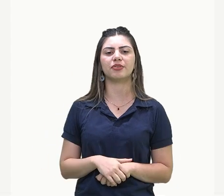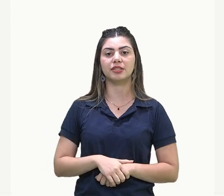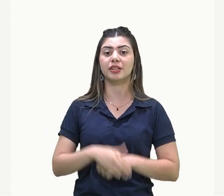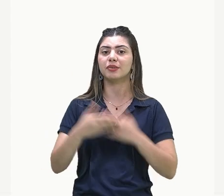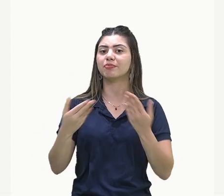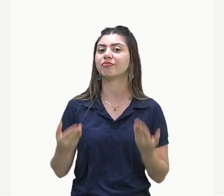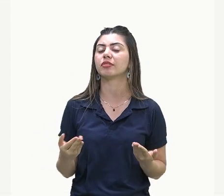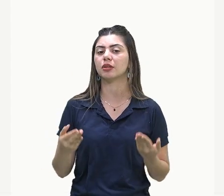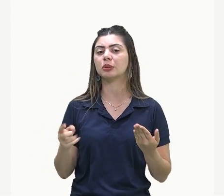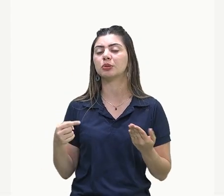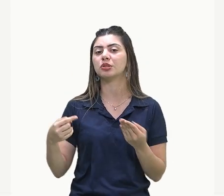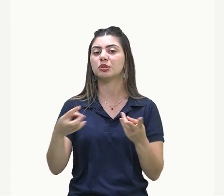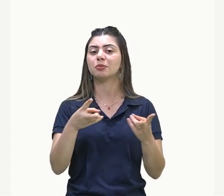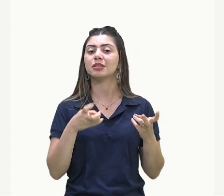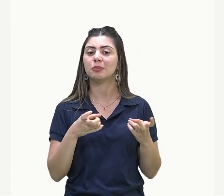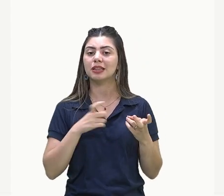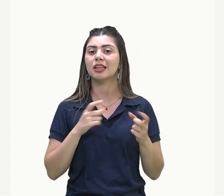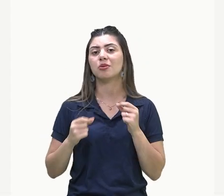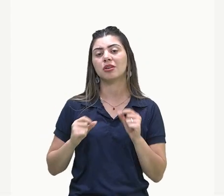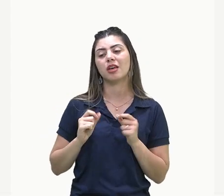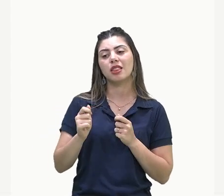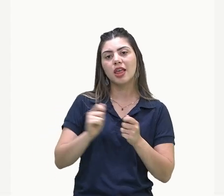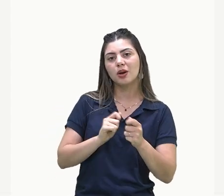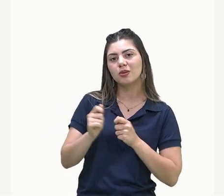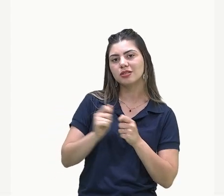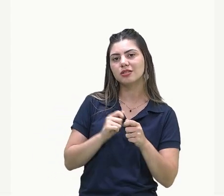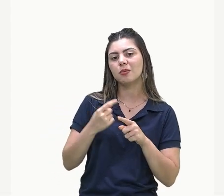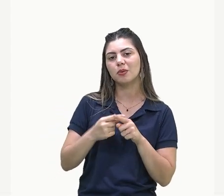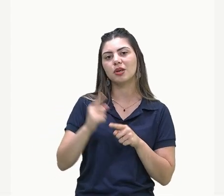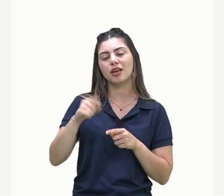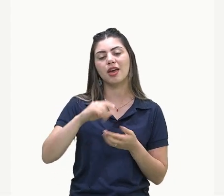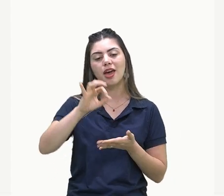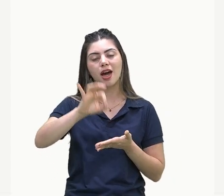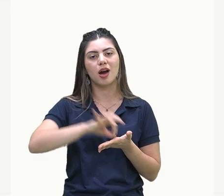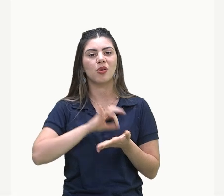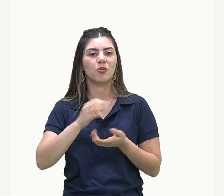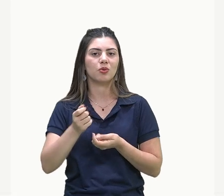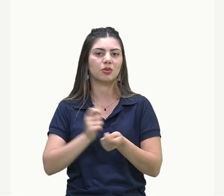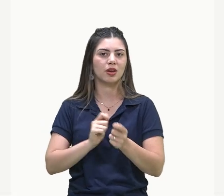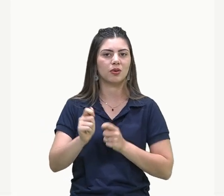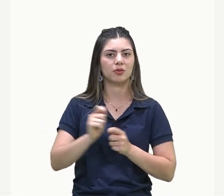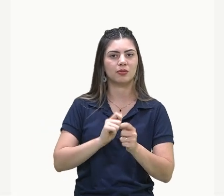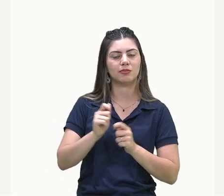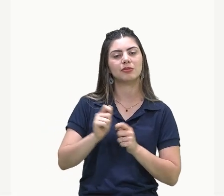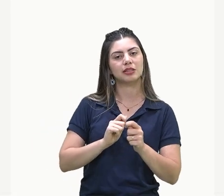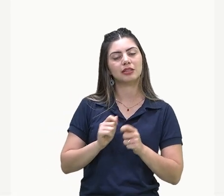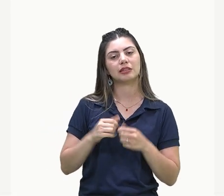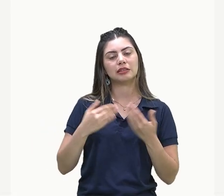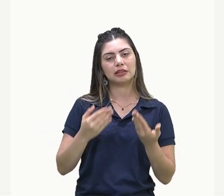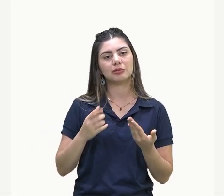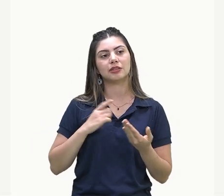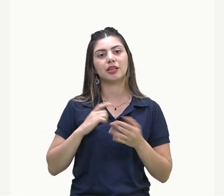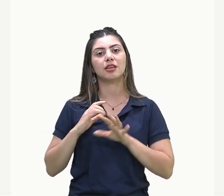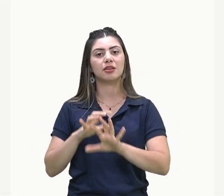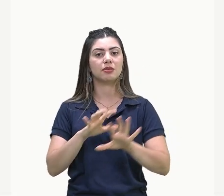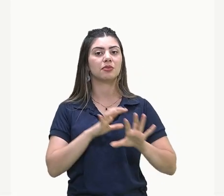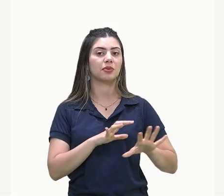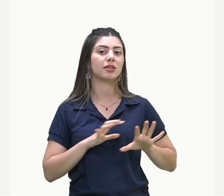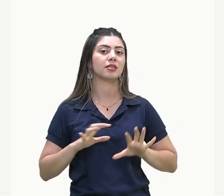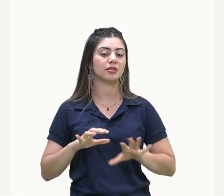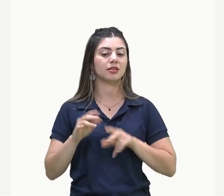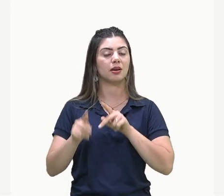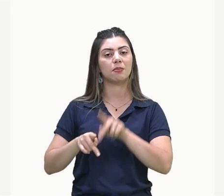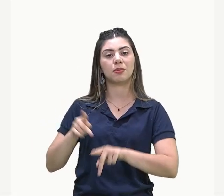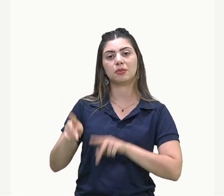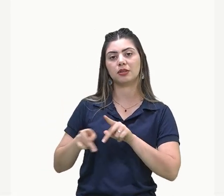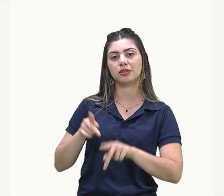que sempre tem que estar em negociação, porque são acordos comerciais, são acordos econômicos que acabam refletindo para todo mundo, a